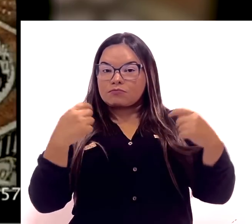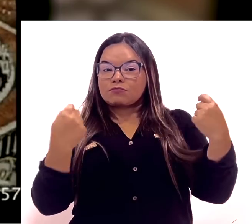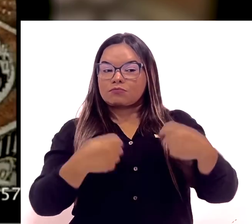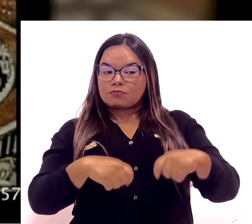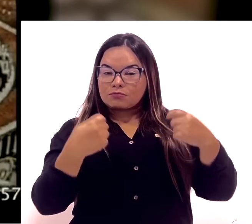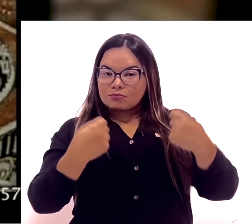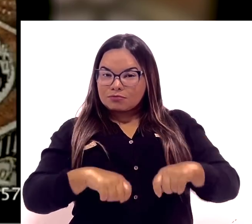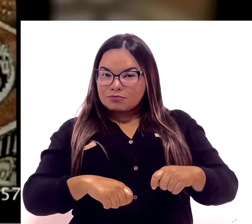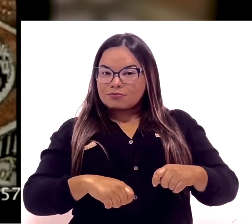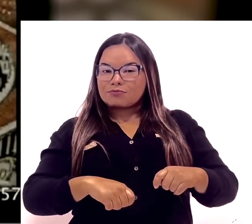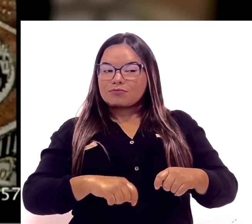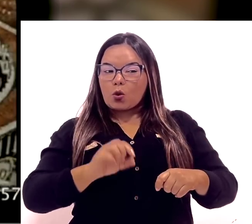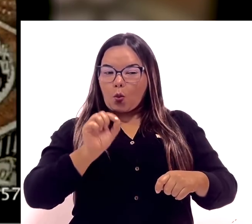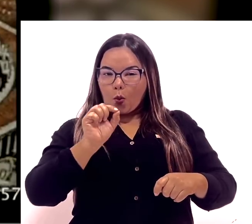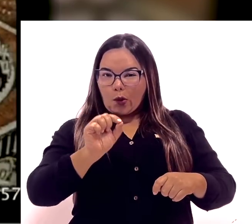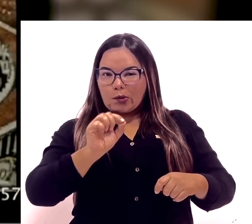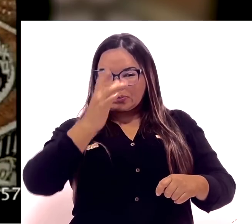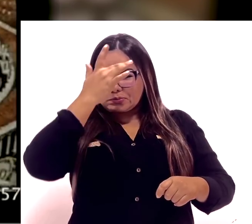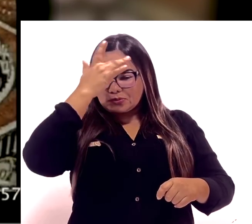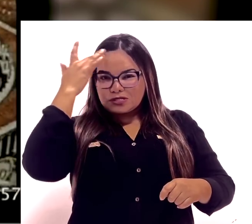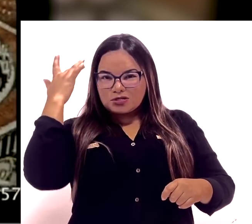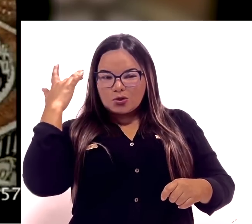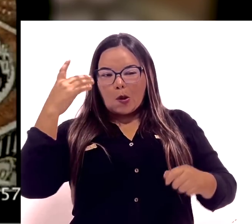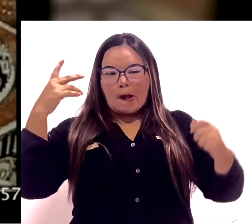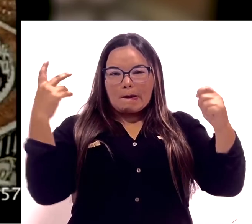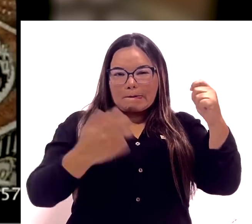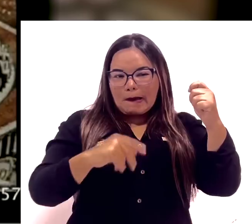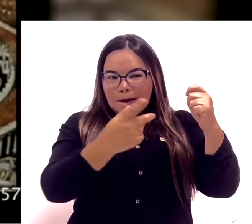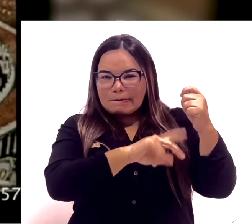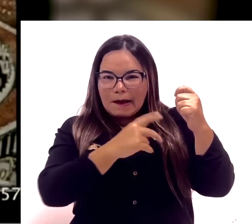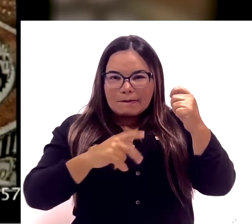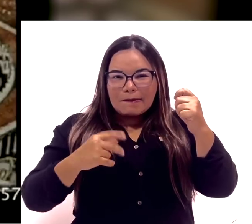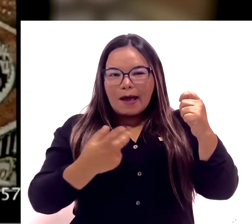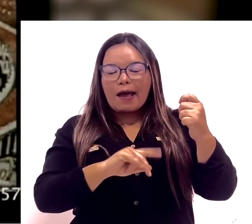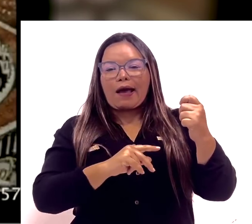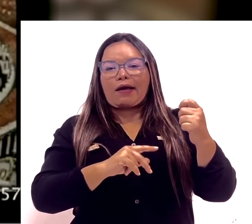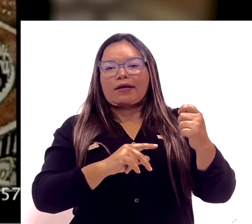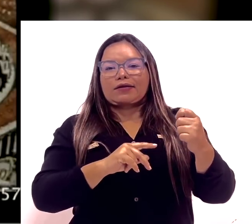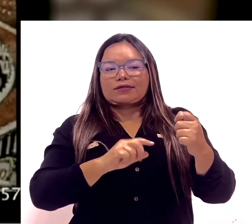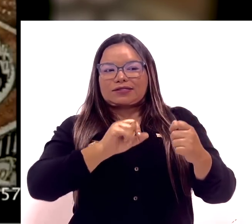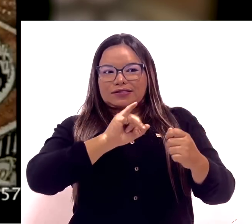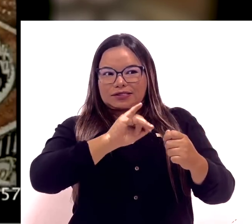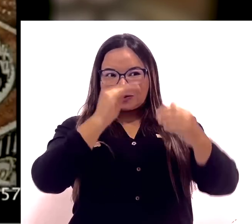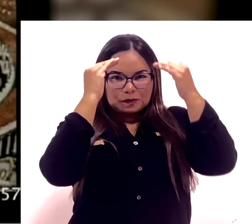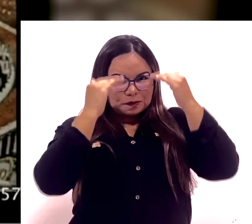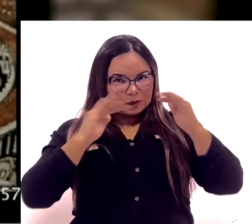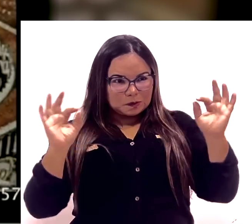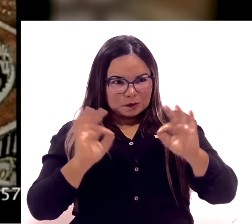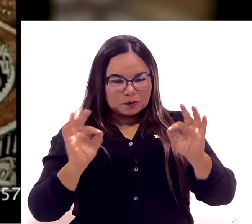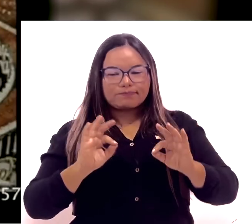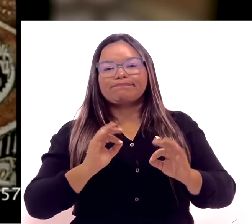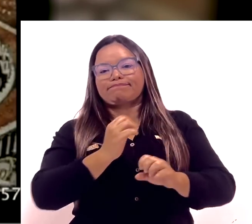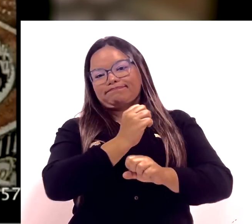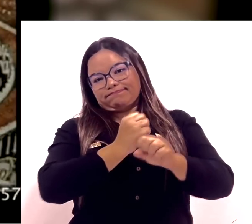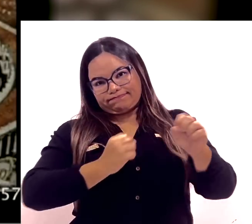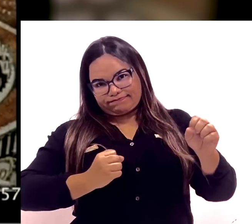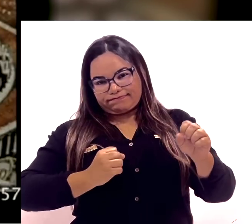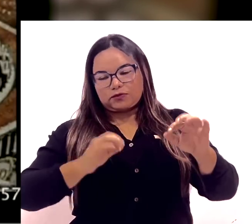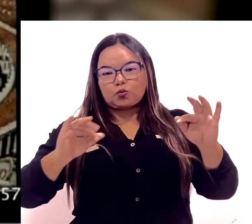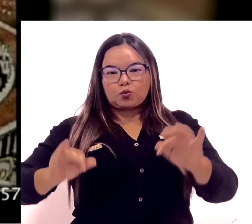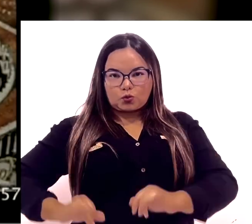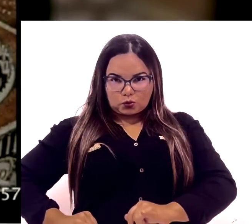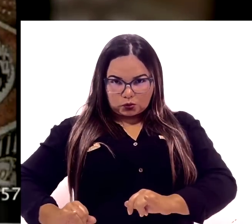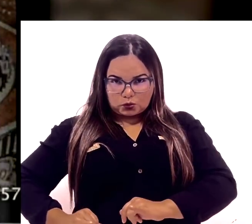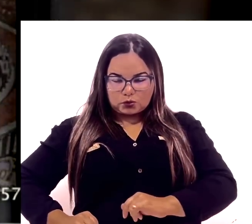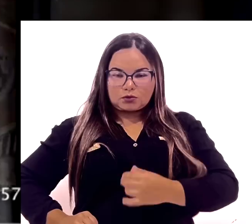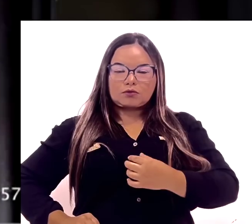corporal, à tortura. Ela acendeu na Itália as piras funerárias da Inquisição. Um professor católico, Alfred Ballard,